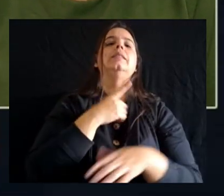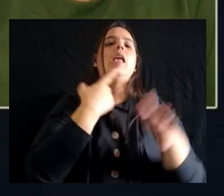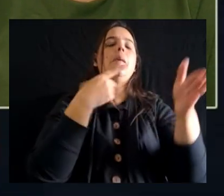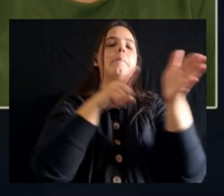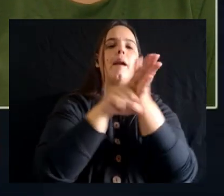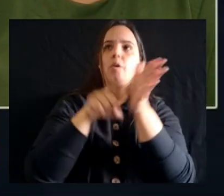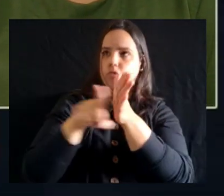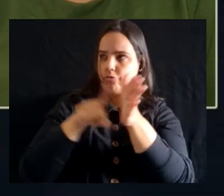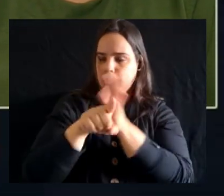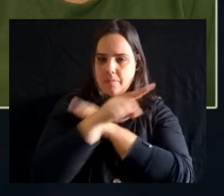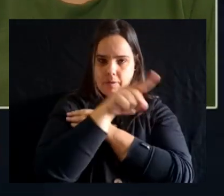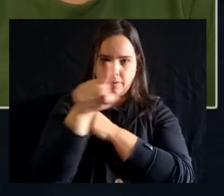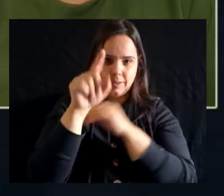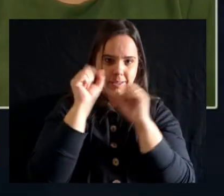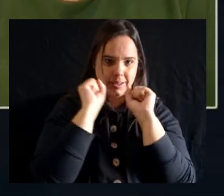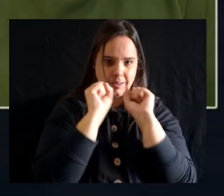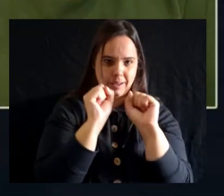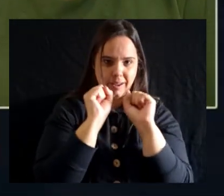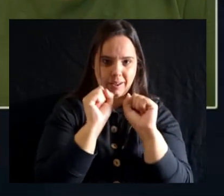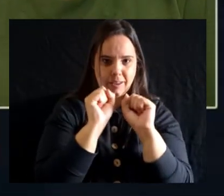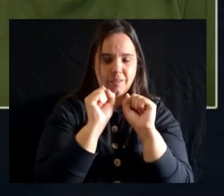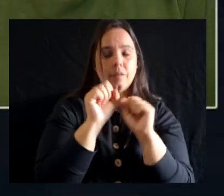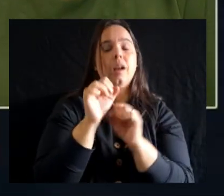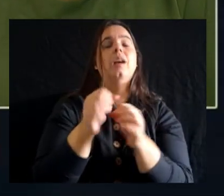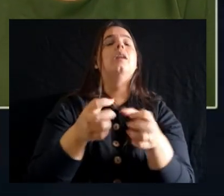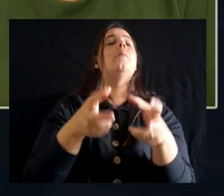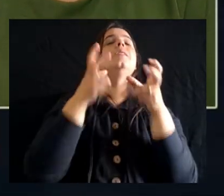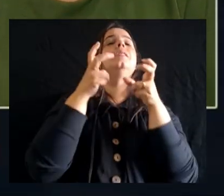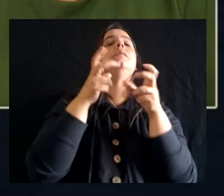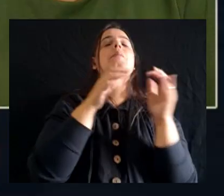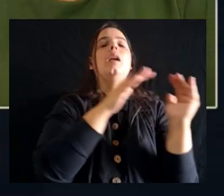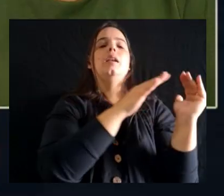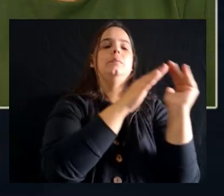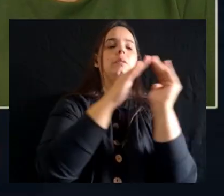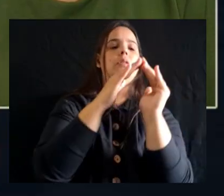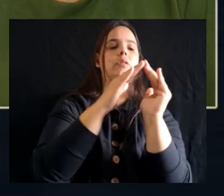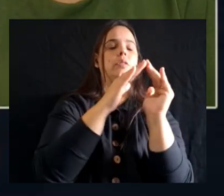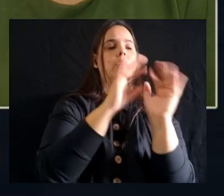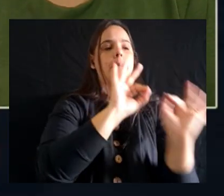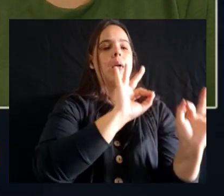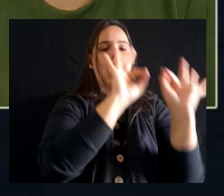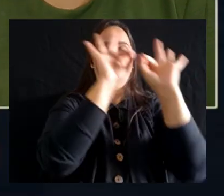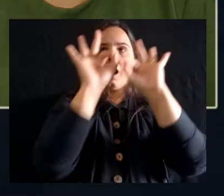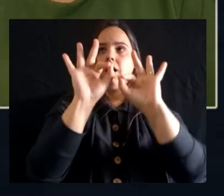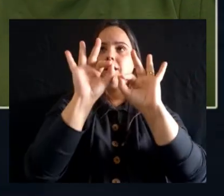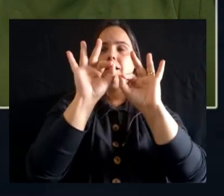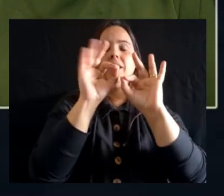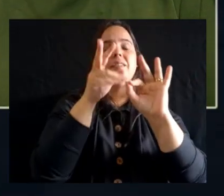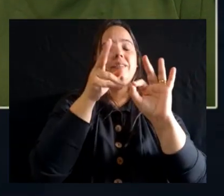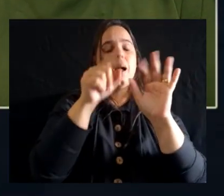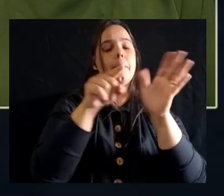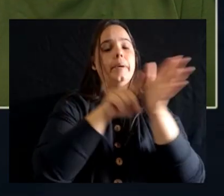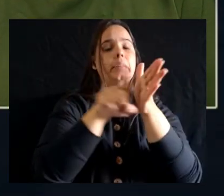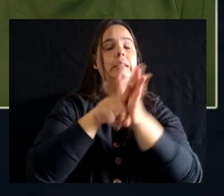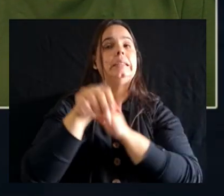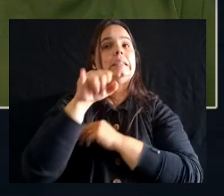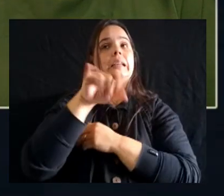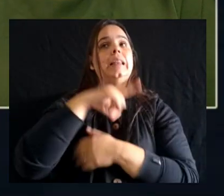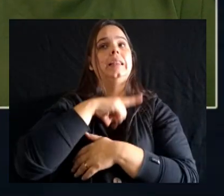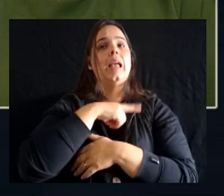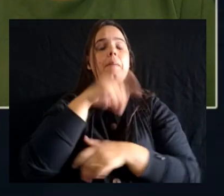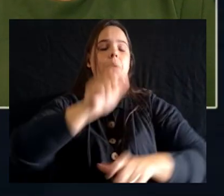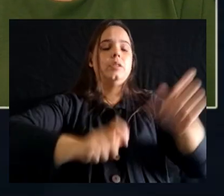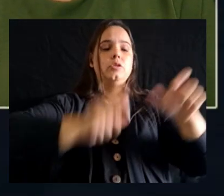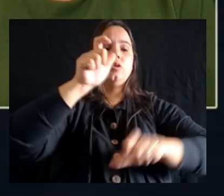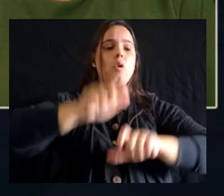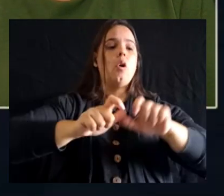vamos ver o que o pessoal de casa está falando, se tem gente usando aplicativo para tudo mesmo aí. Eu quero até lembrar